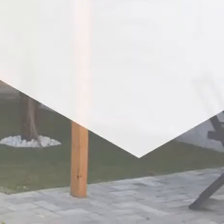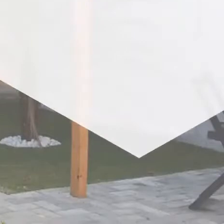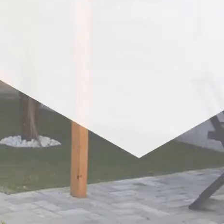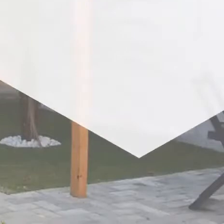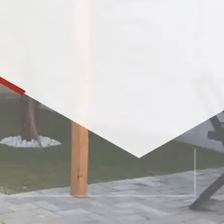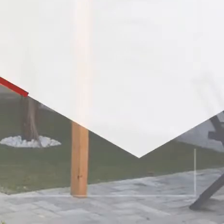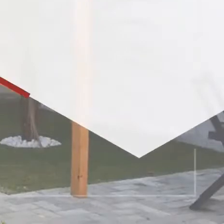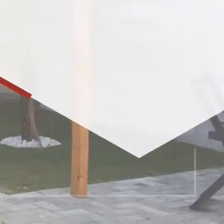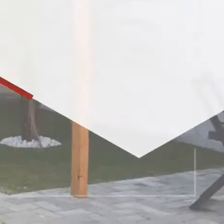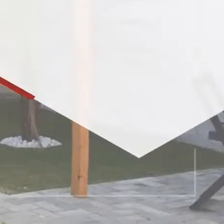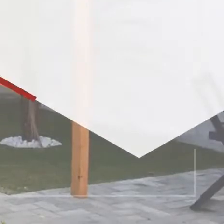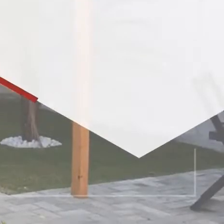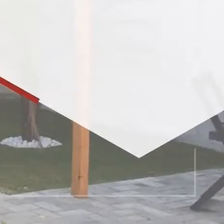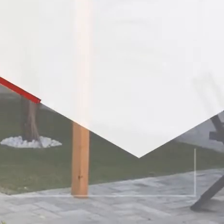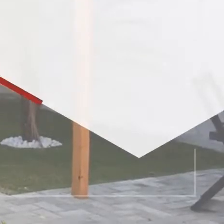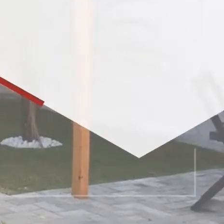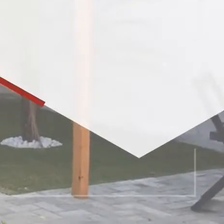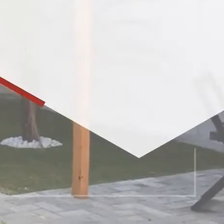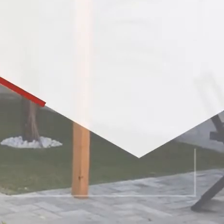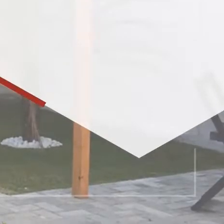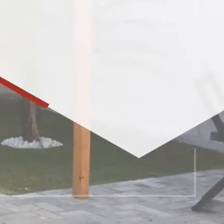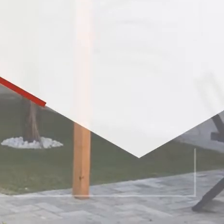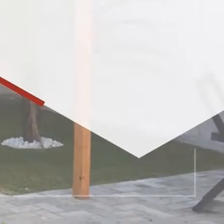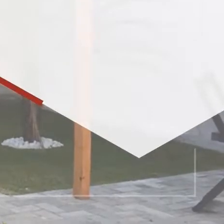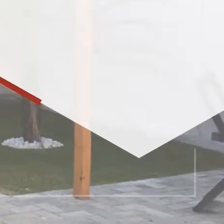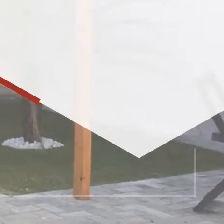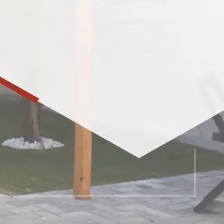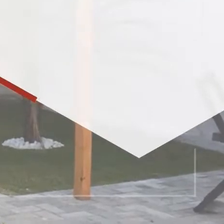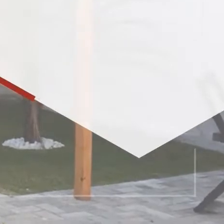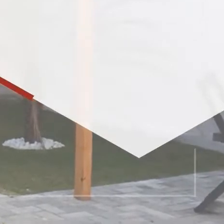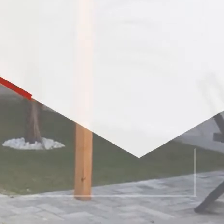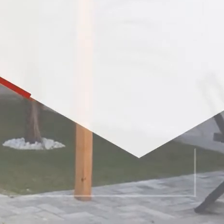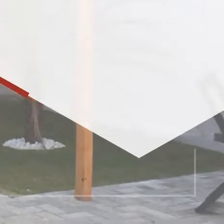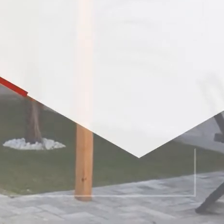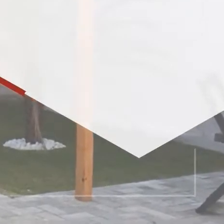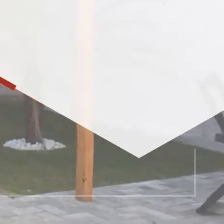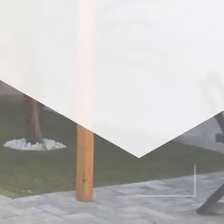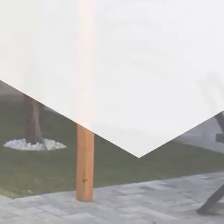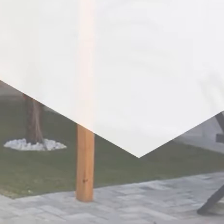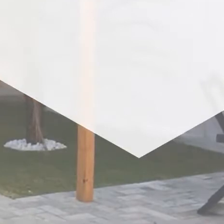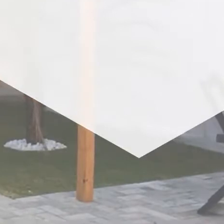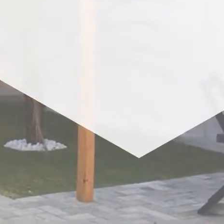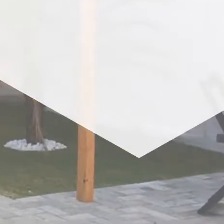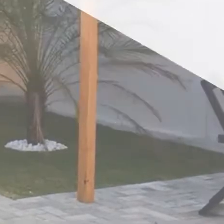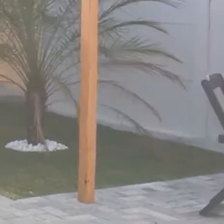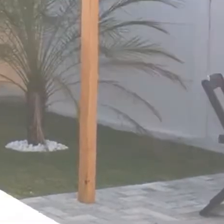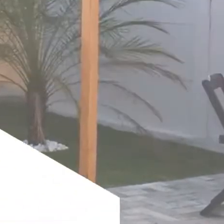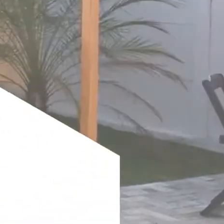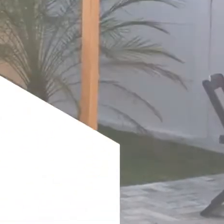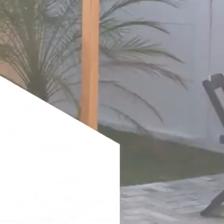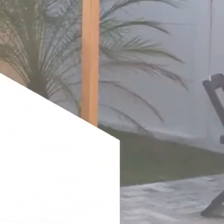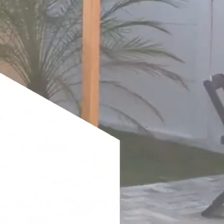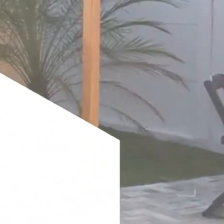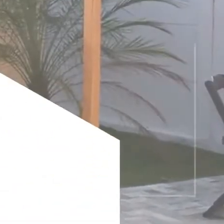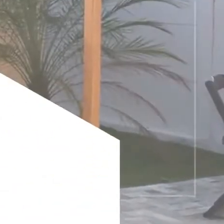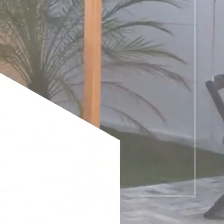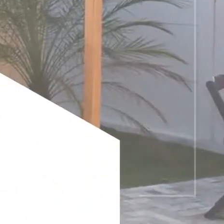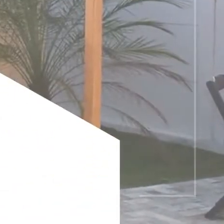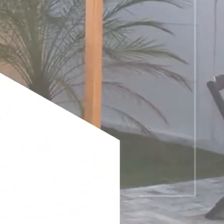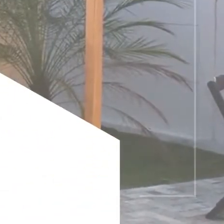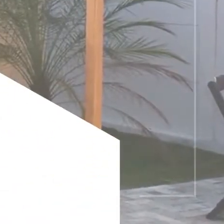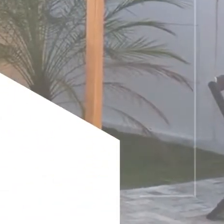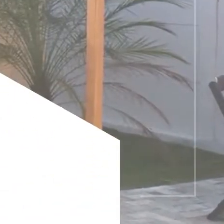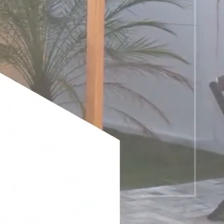Psyu, você já conhece os benefícios de realizar o sonho da casa própria com a Viane Moura? Ainda não? Então eu vou te contar. Parcelas a partir